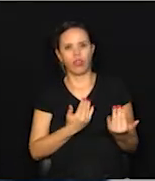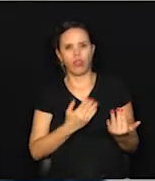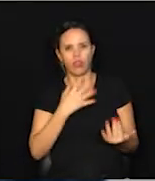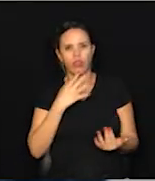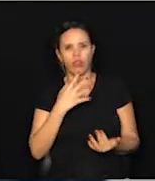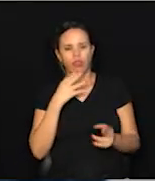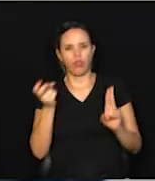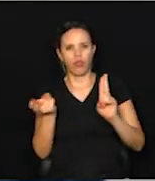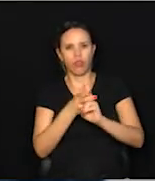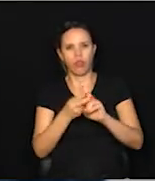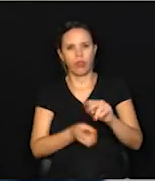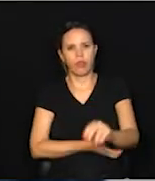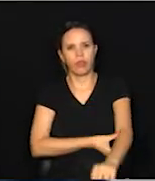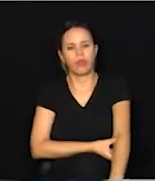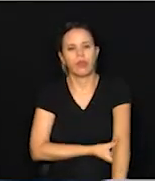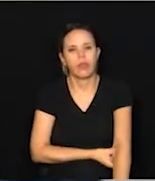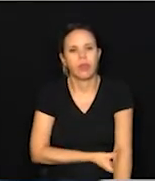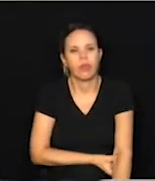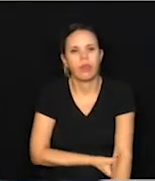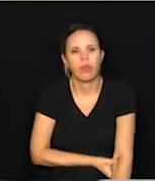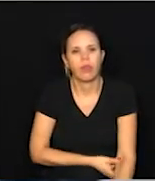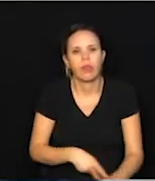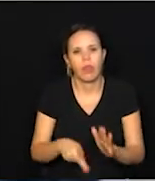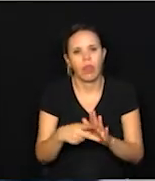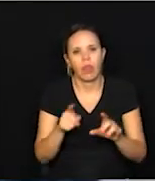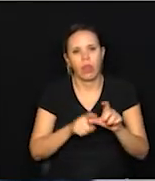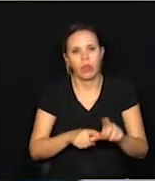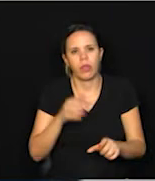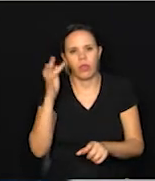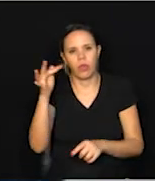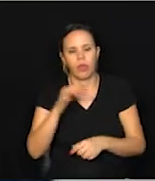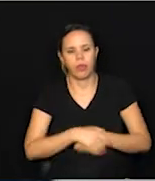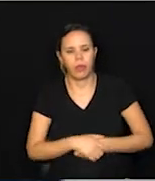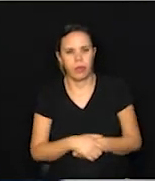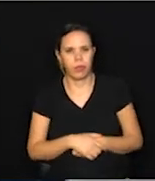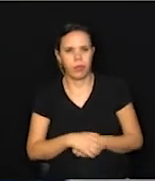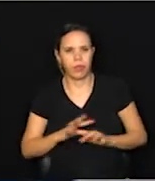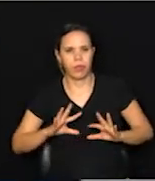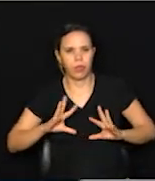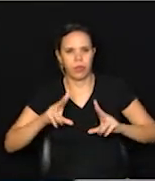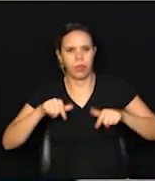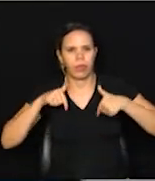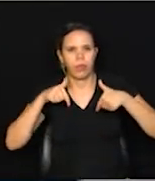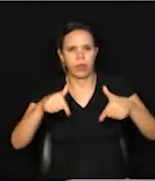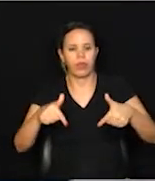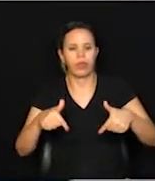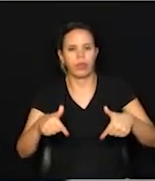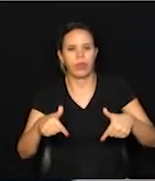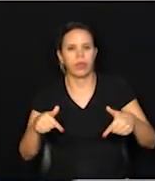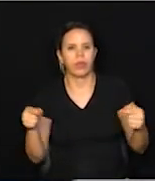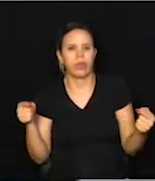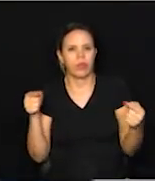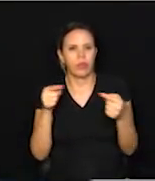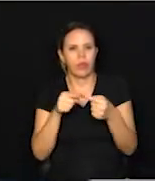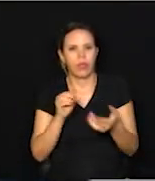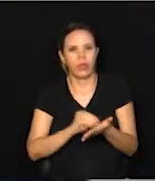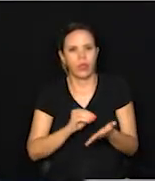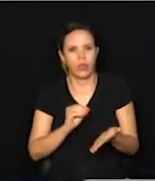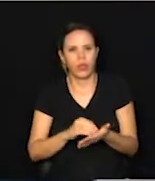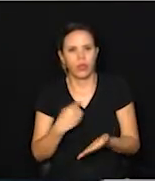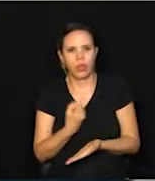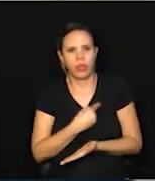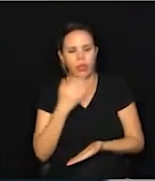o sistema SUS, que é dele que ele depende no futuro. Então, todas essas ações visam minimizar essa falta que nós